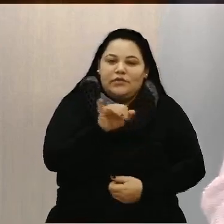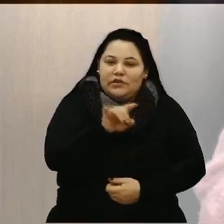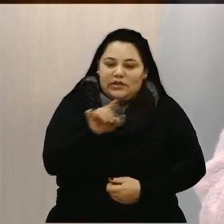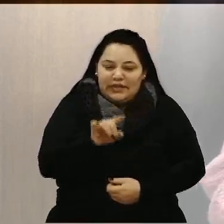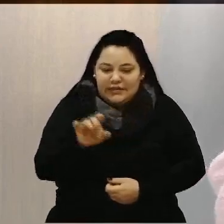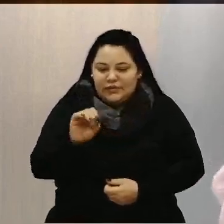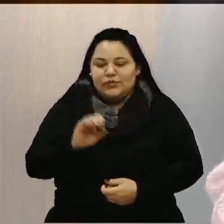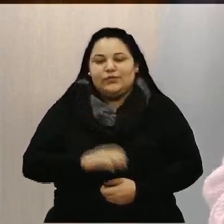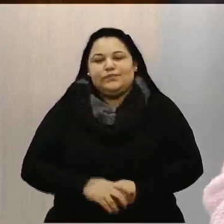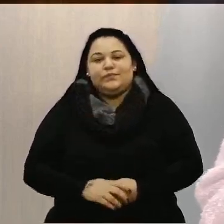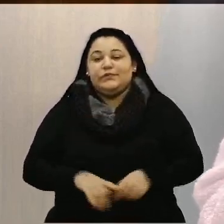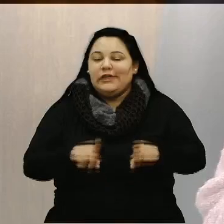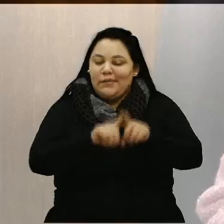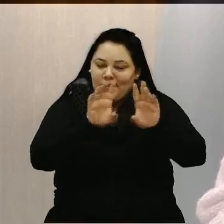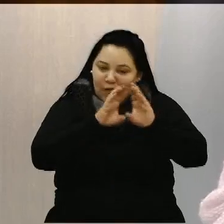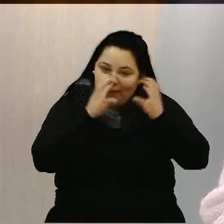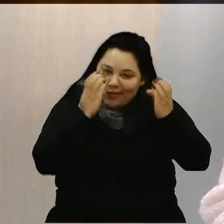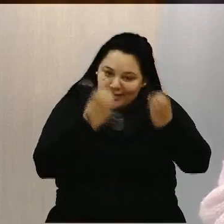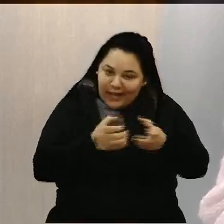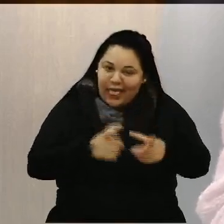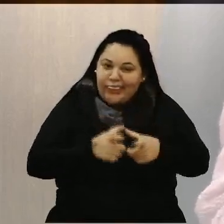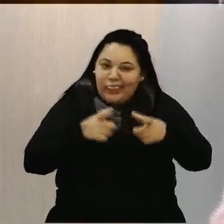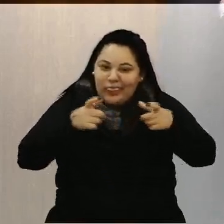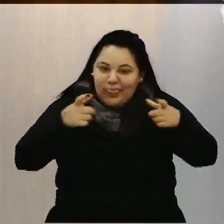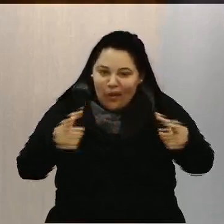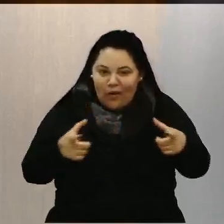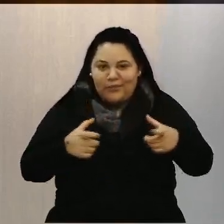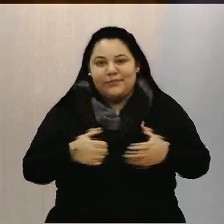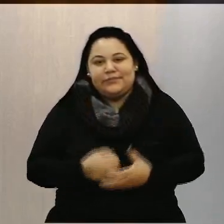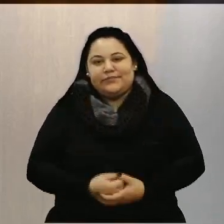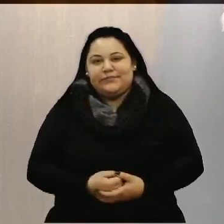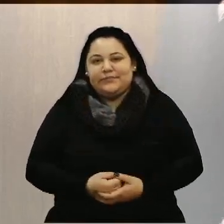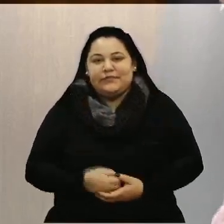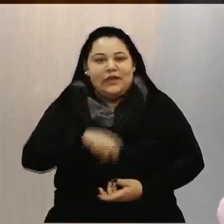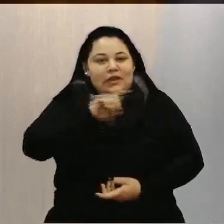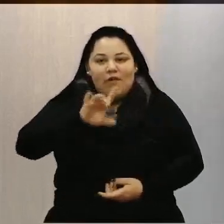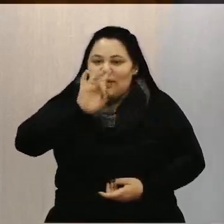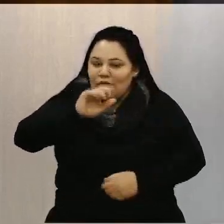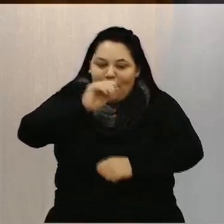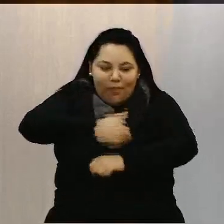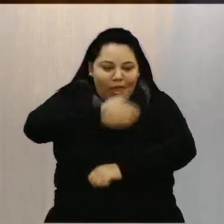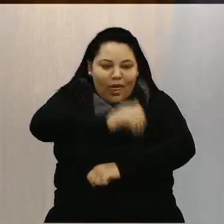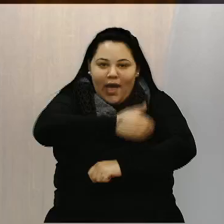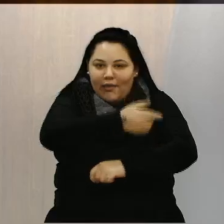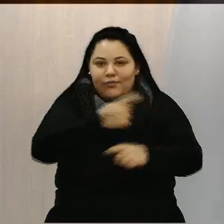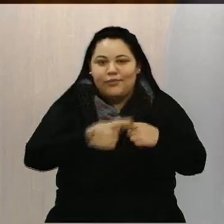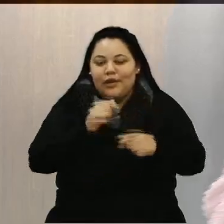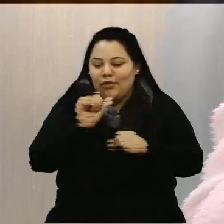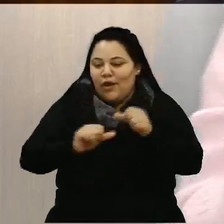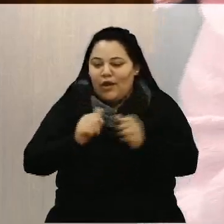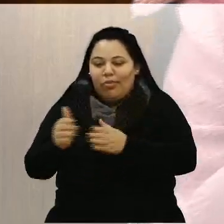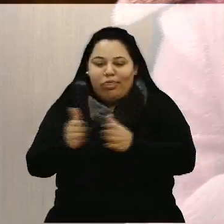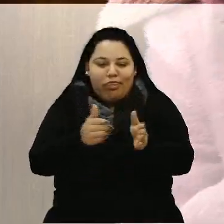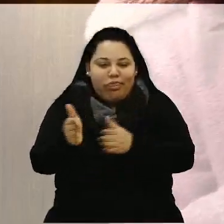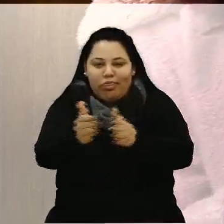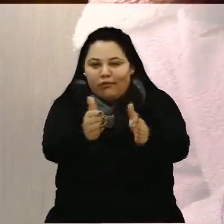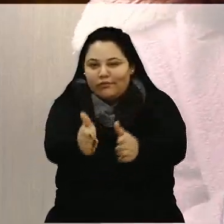comunidade enorme, uma cidade lá. Aí não é só os buracos, porque daí muda as ruas, daí